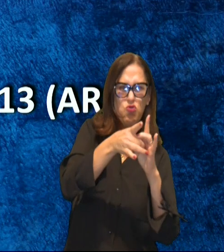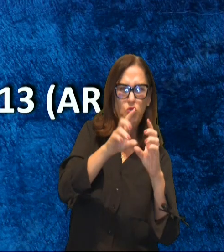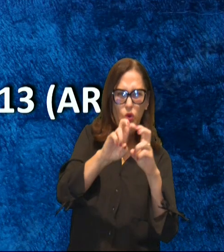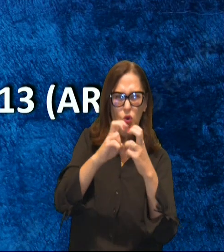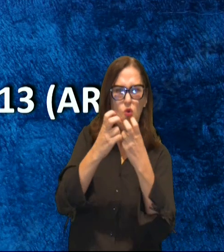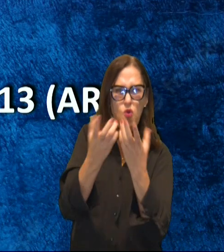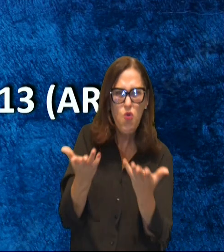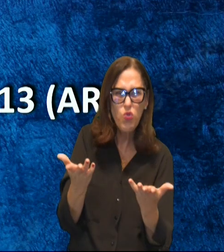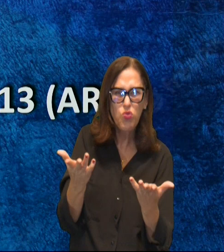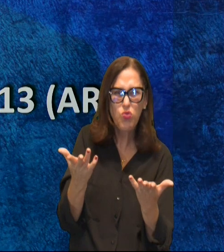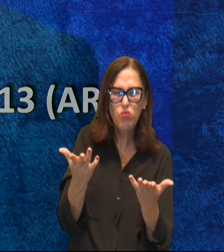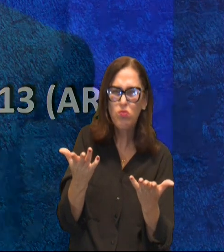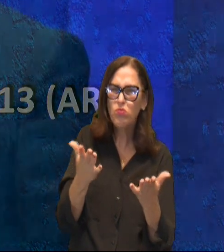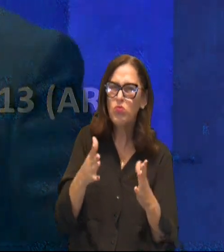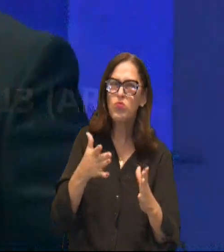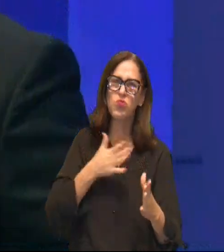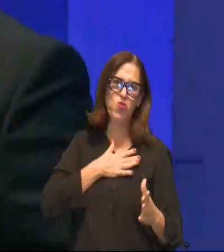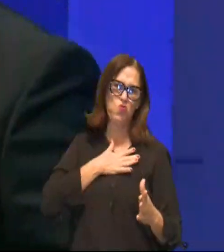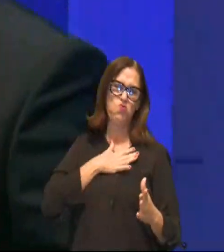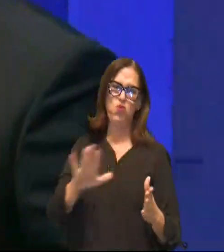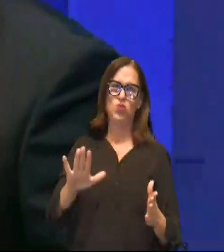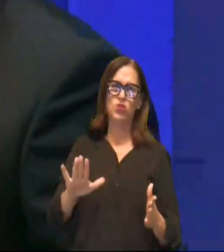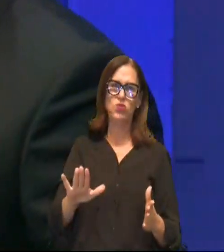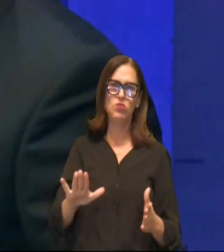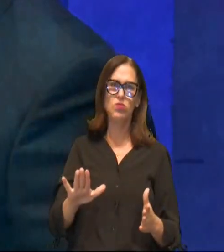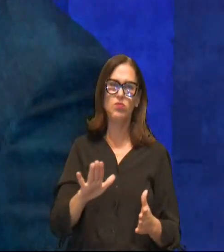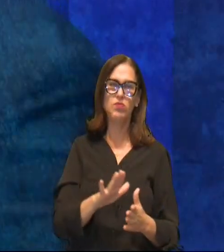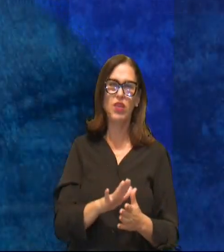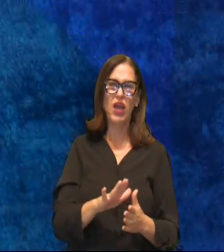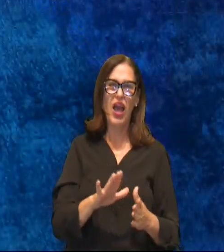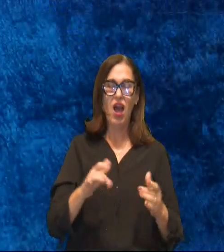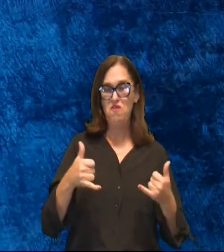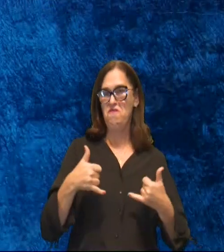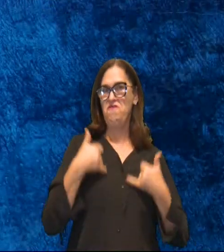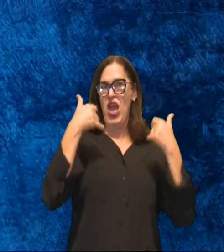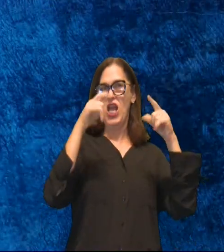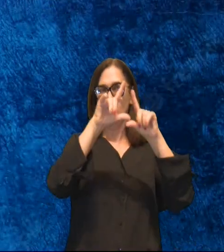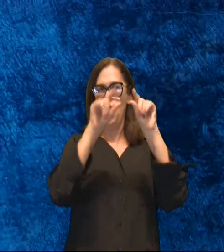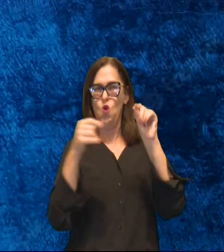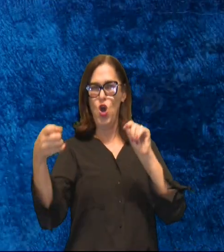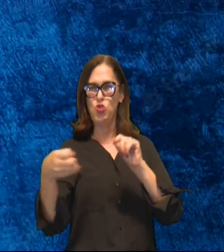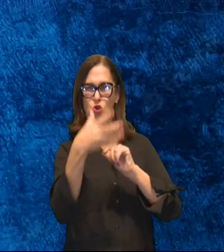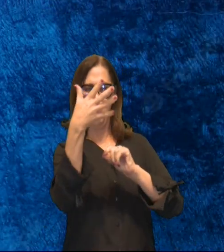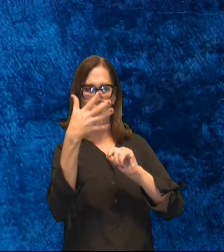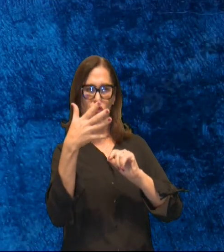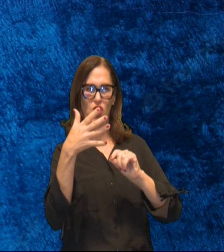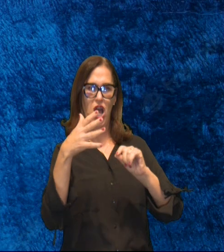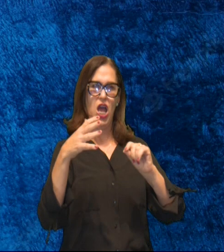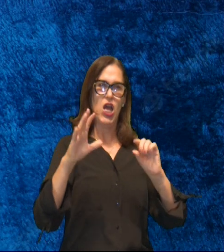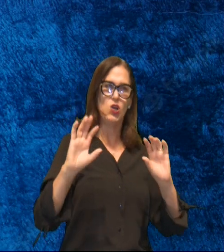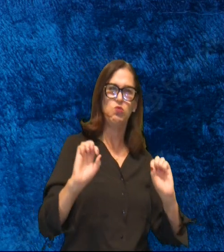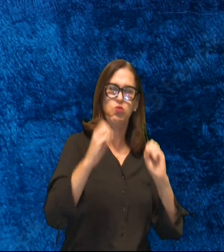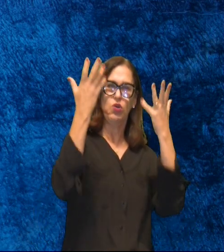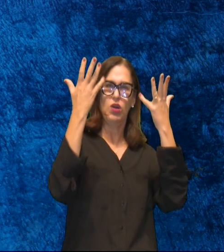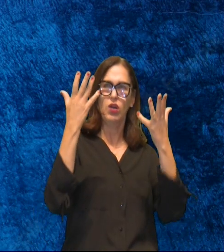ajuntamento solene. As vossas festas da lua nova e as vossas solenidades, a minha alma as